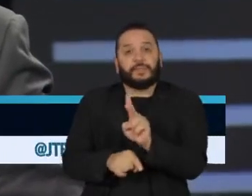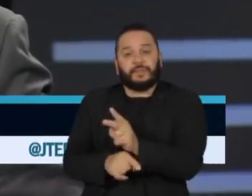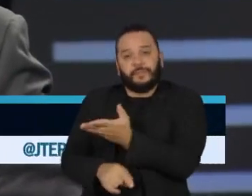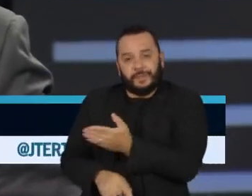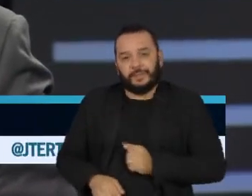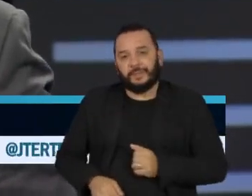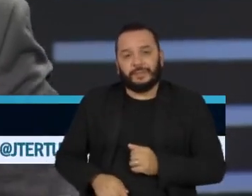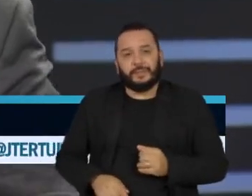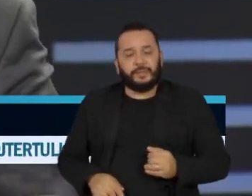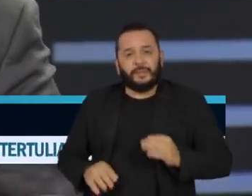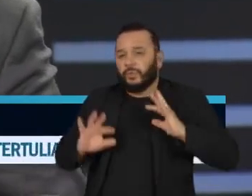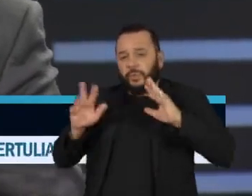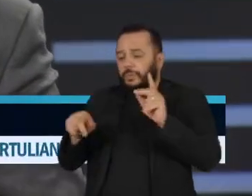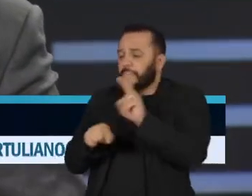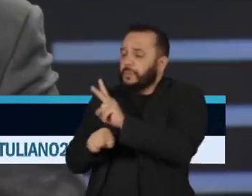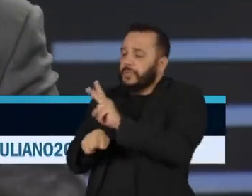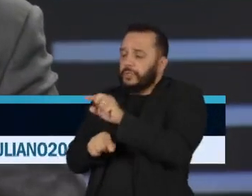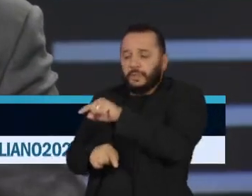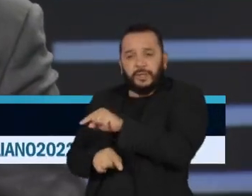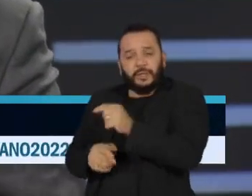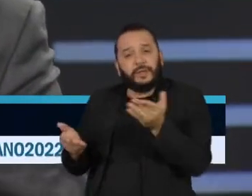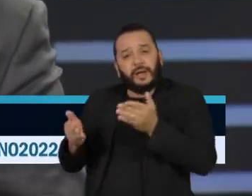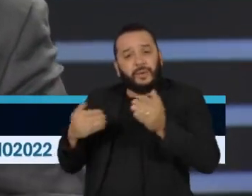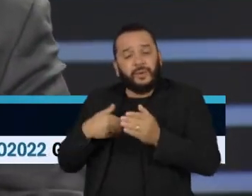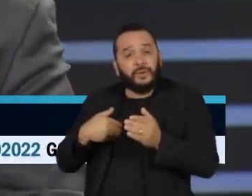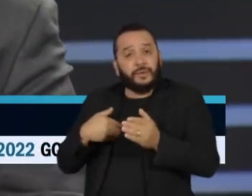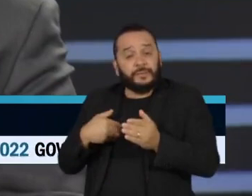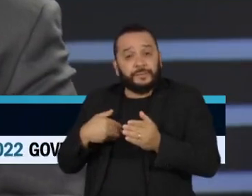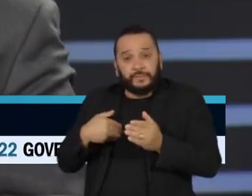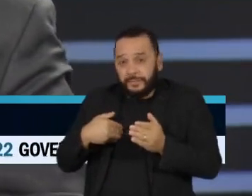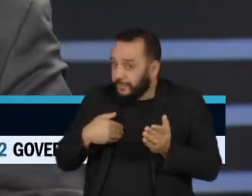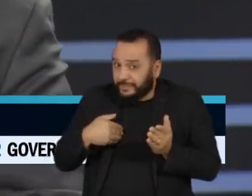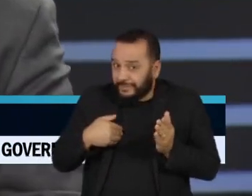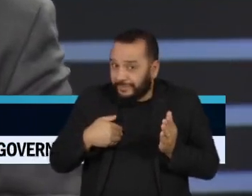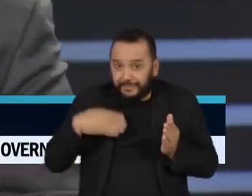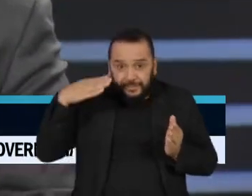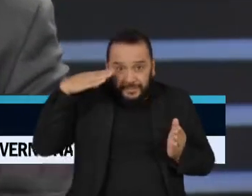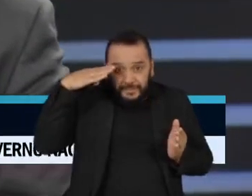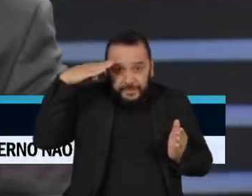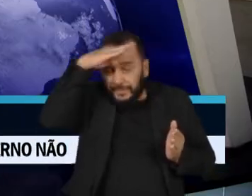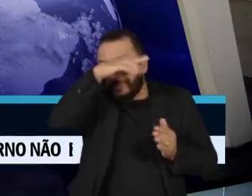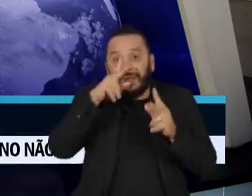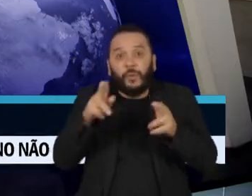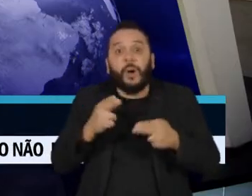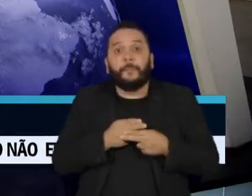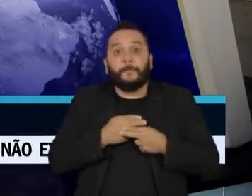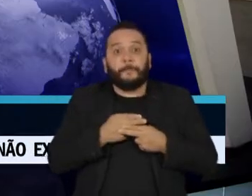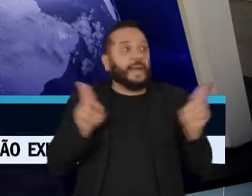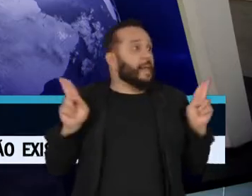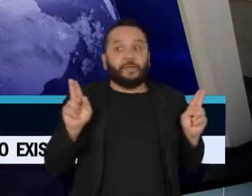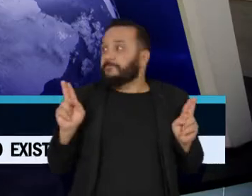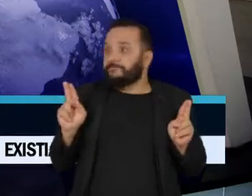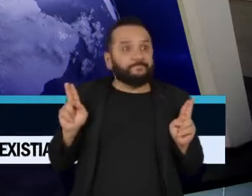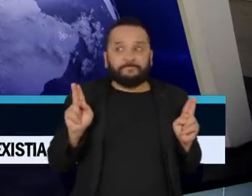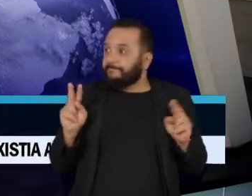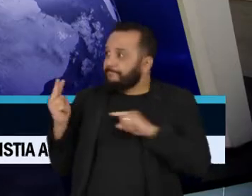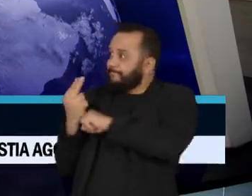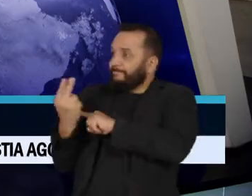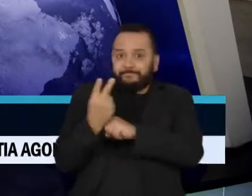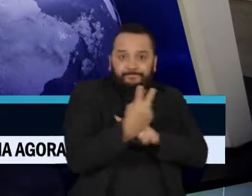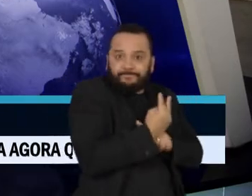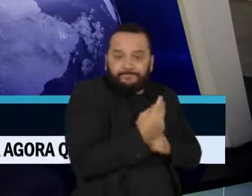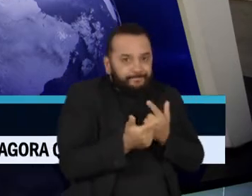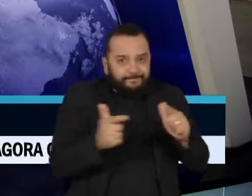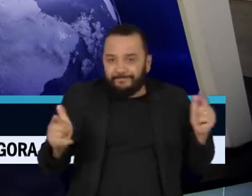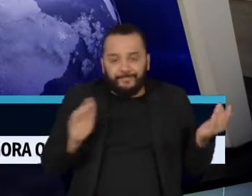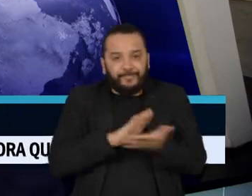esse pessoal protegendo ele bolsonaro está nu e ele tá usando esses protestos agora tudo é claro para mostrar que no ano que vem